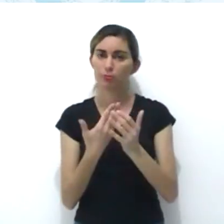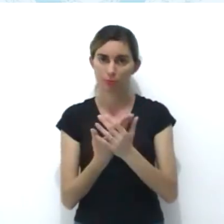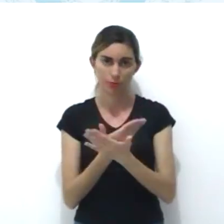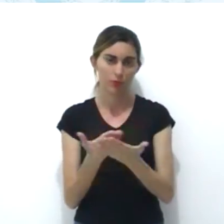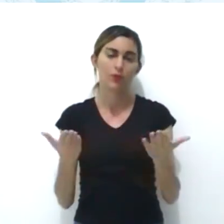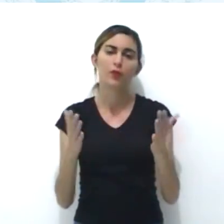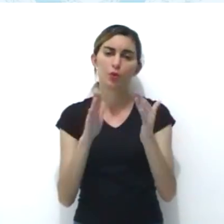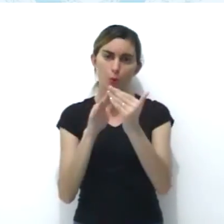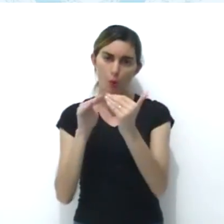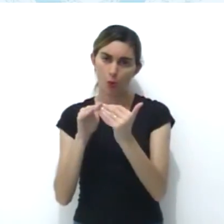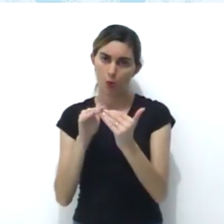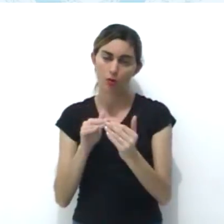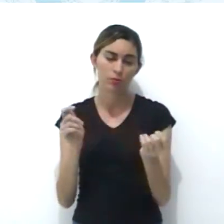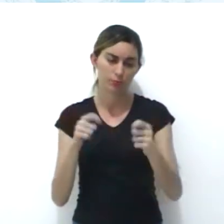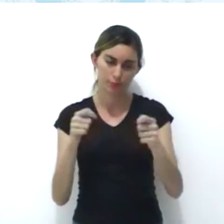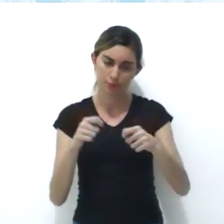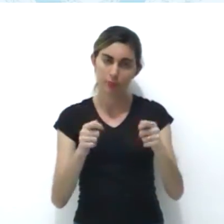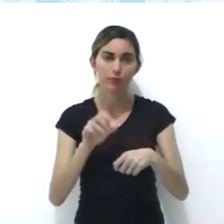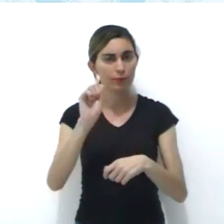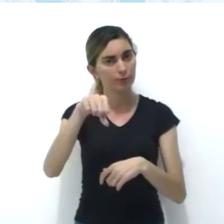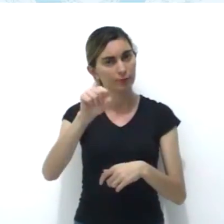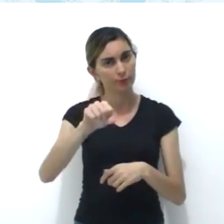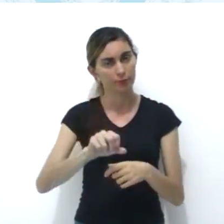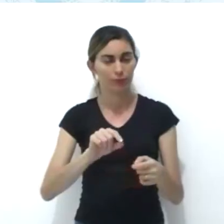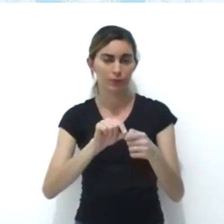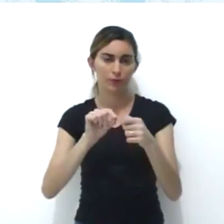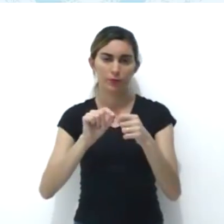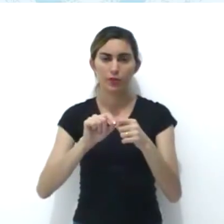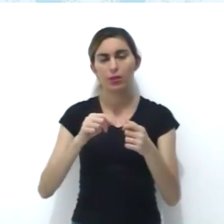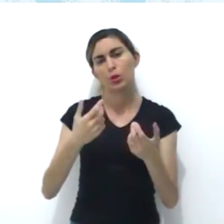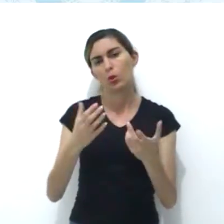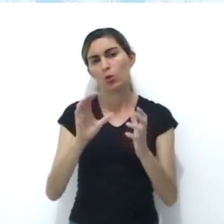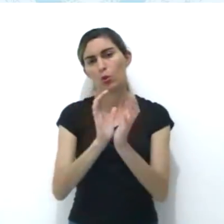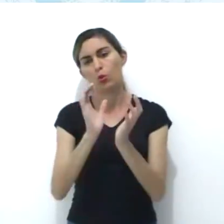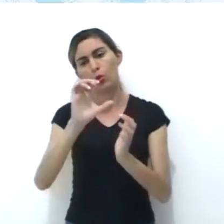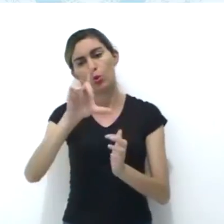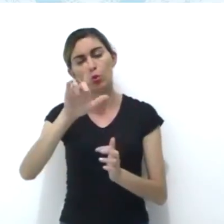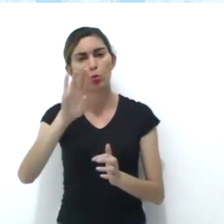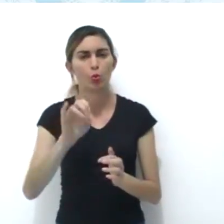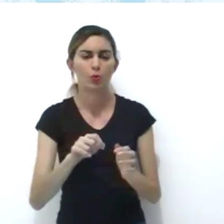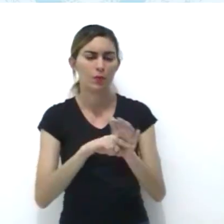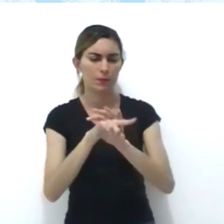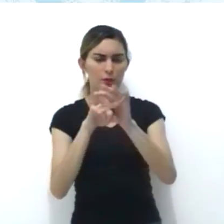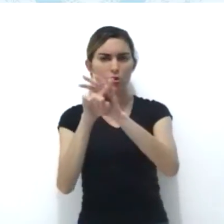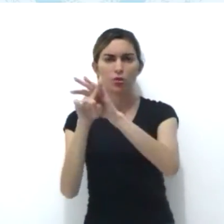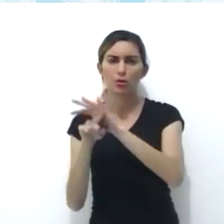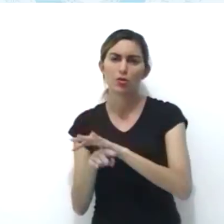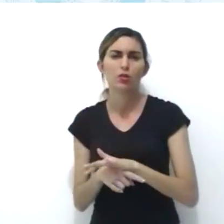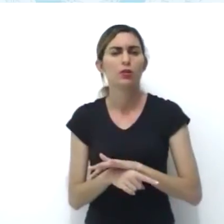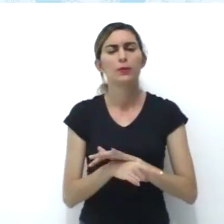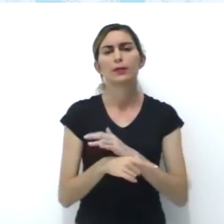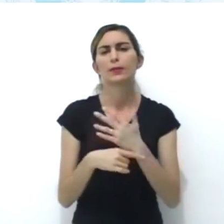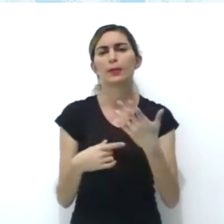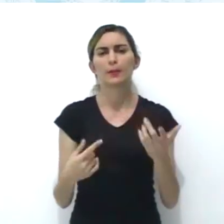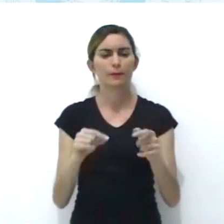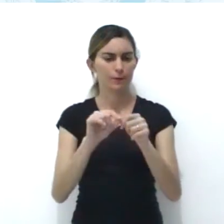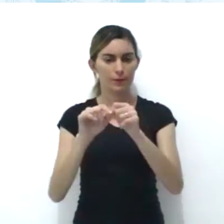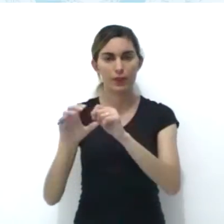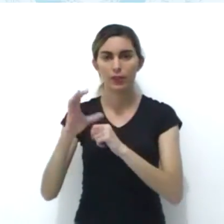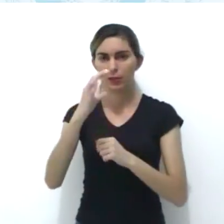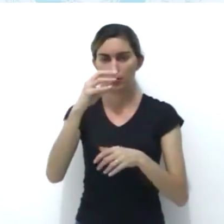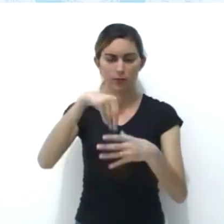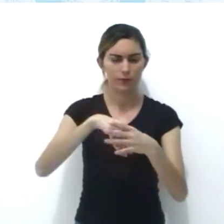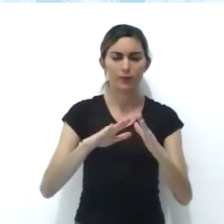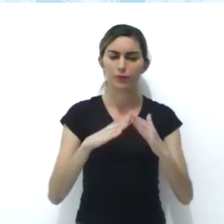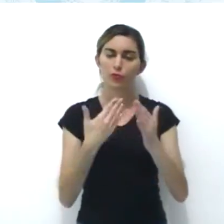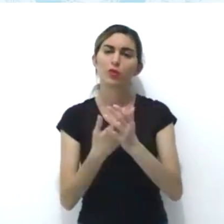e aí vocês vão de concordar comigo que é possível sim, seja pelo clube, pelas pesquisas,